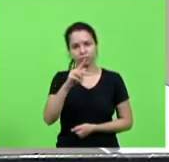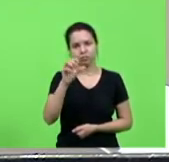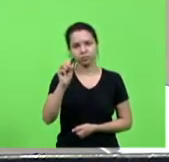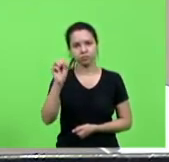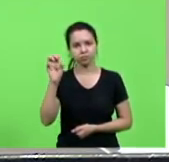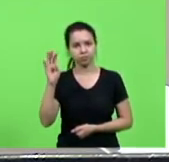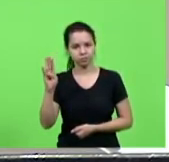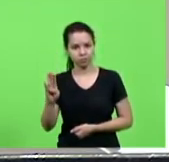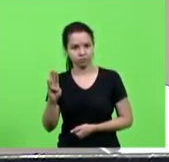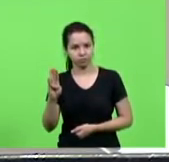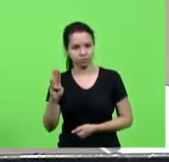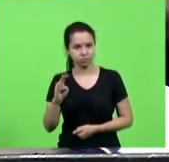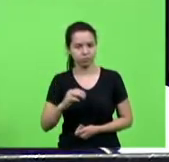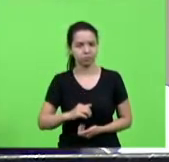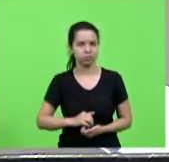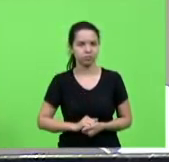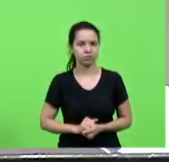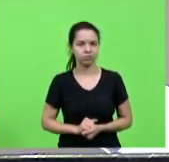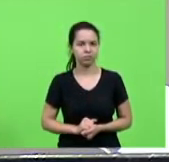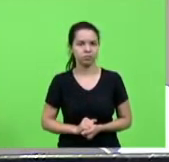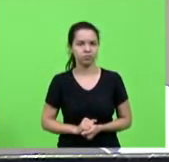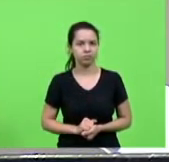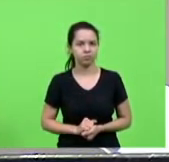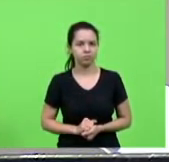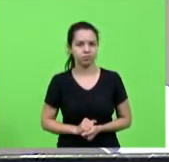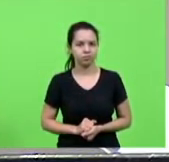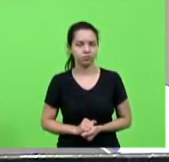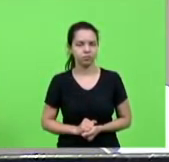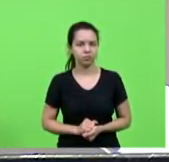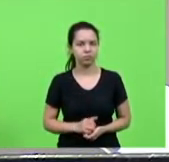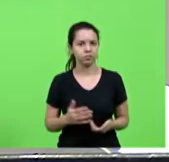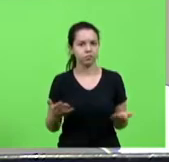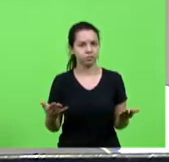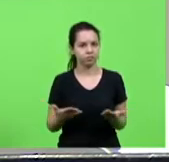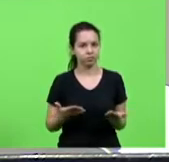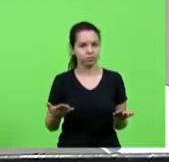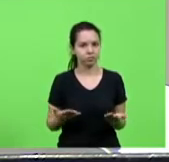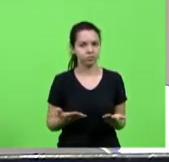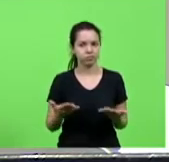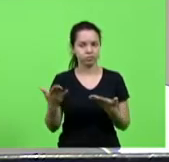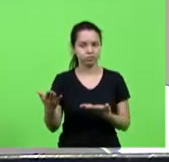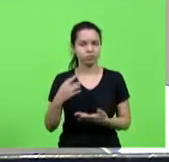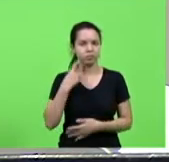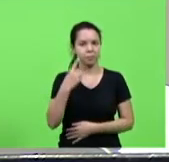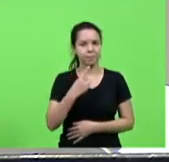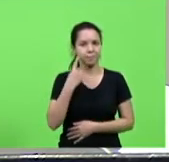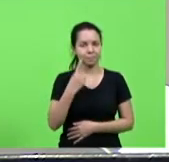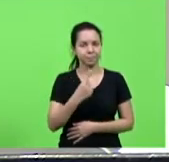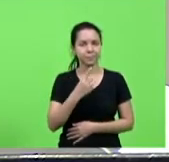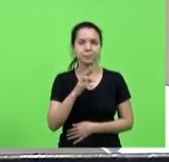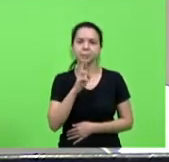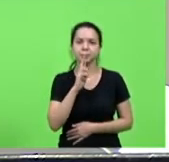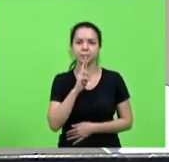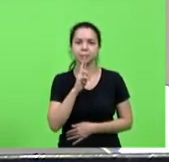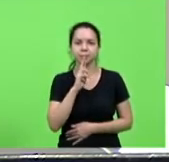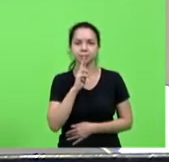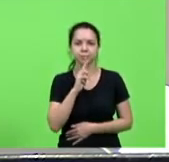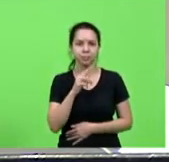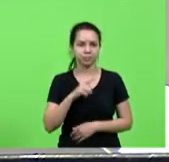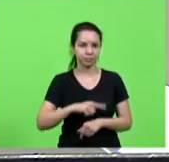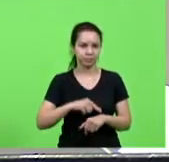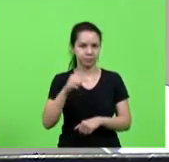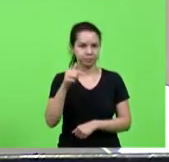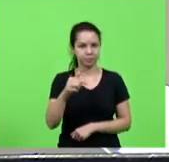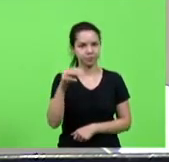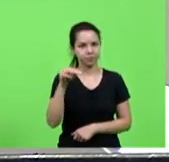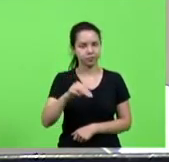Estará passando o horário em comum acordo para o nosso deputado Rodrigo Minotto por